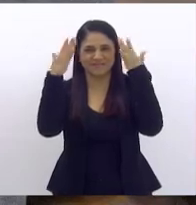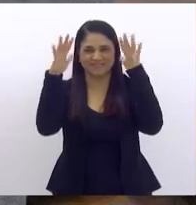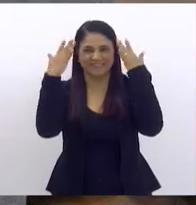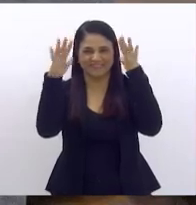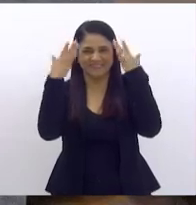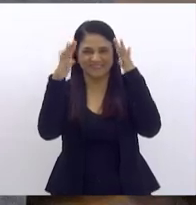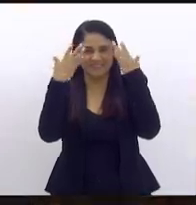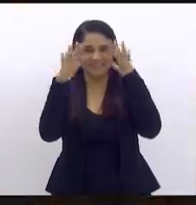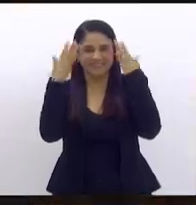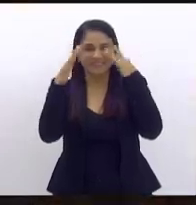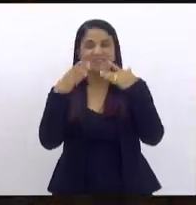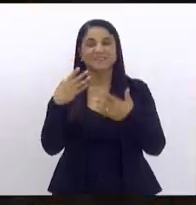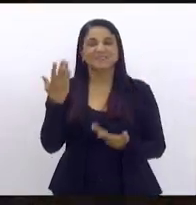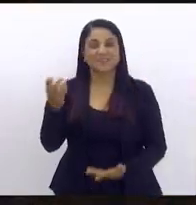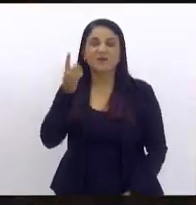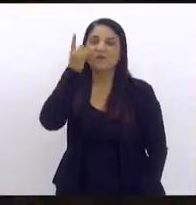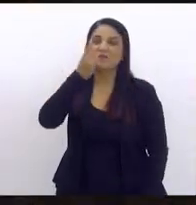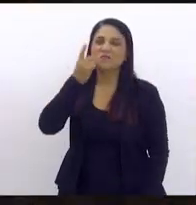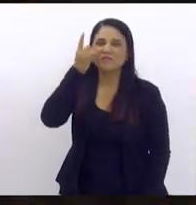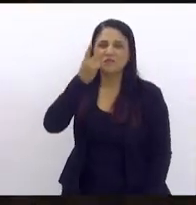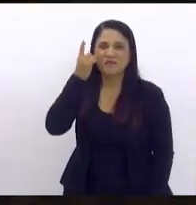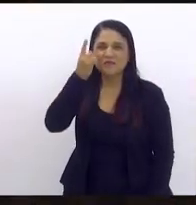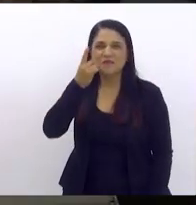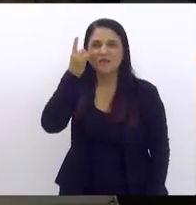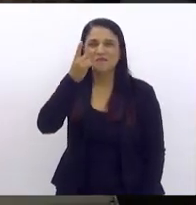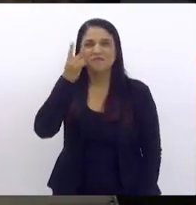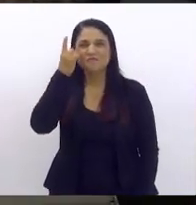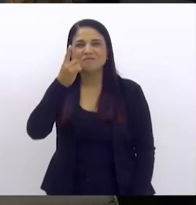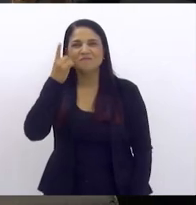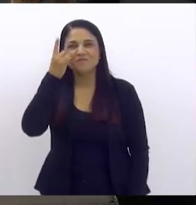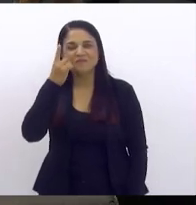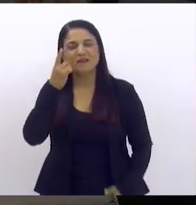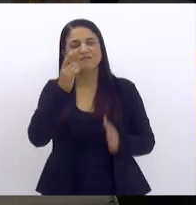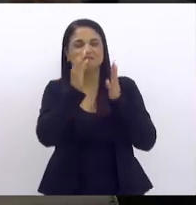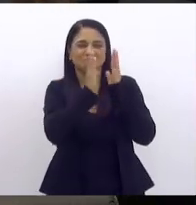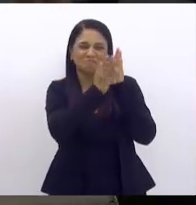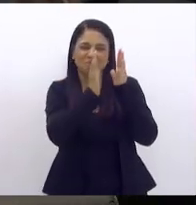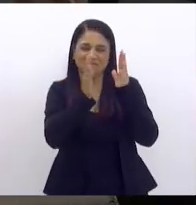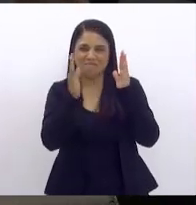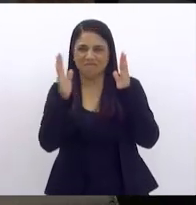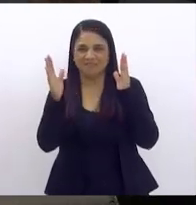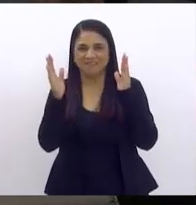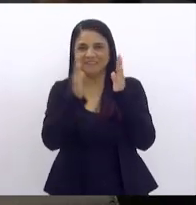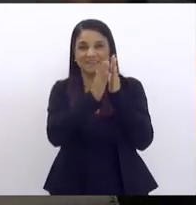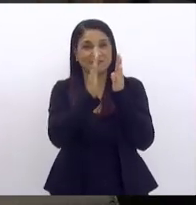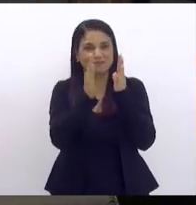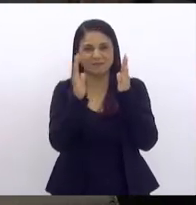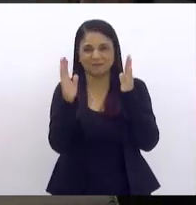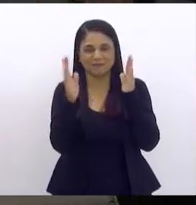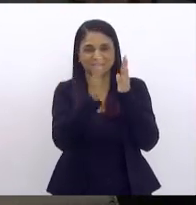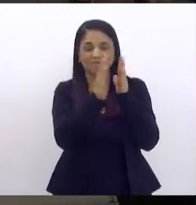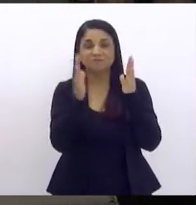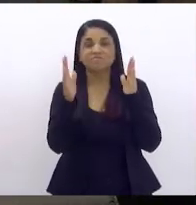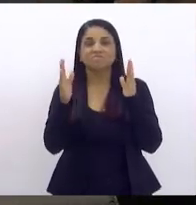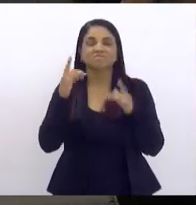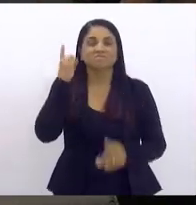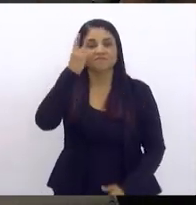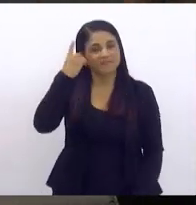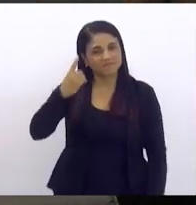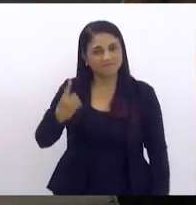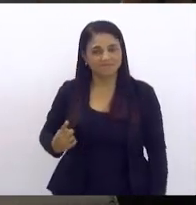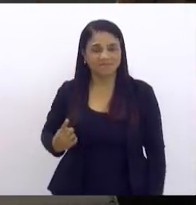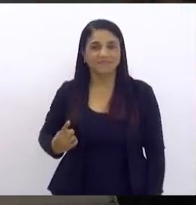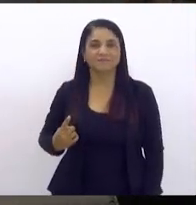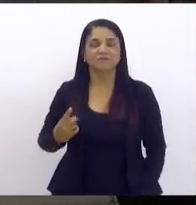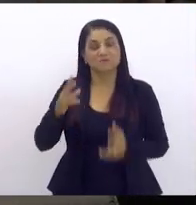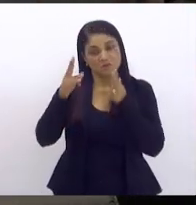Nossa nobre deputada... Dani Senhor Monteiro, presidente, pela falar, ordem pela aqui, ordem queria, assim como deputada Dani Balbi,